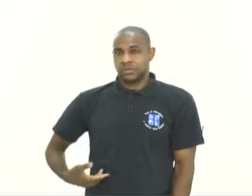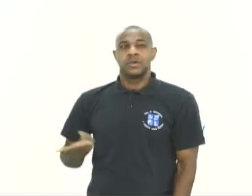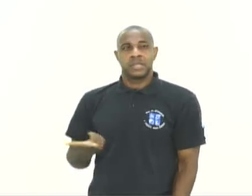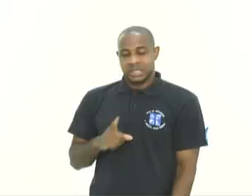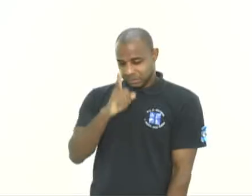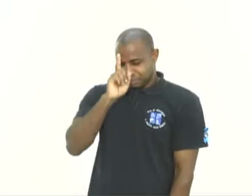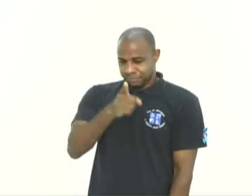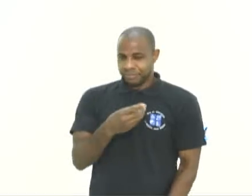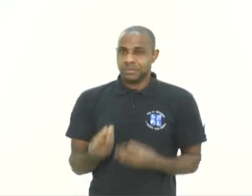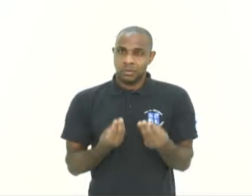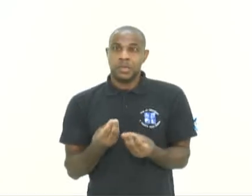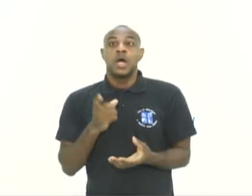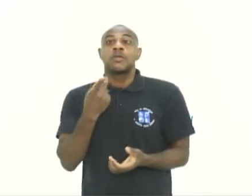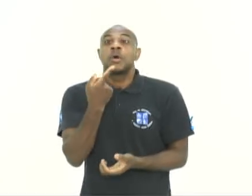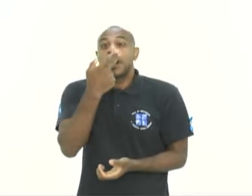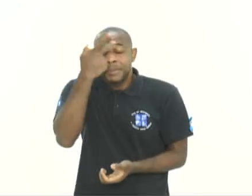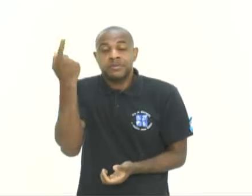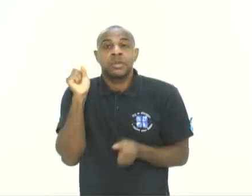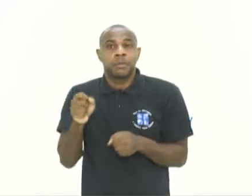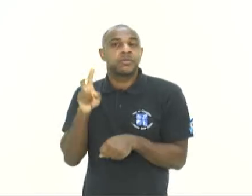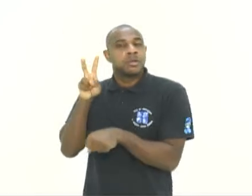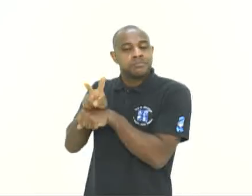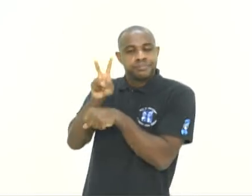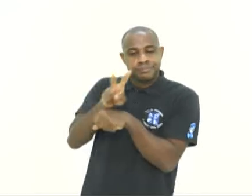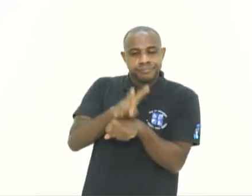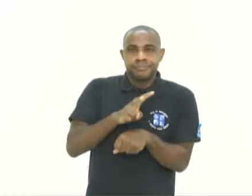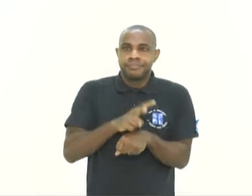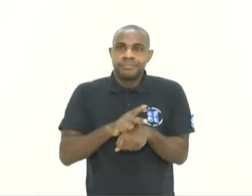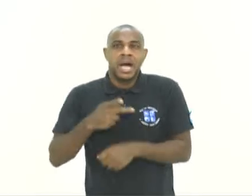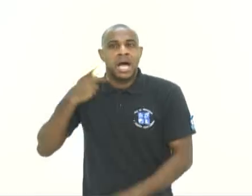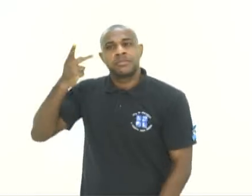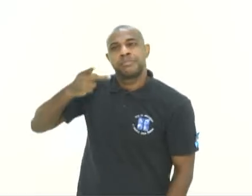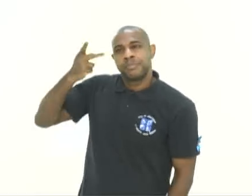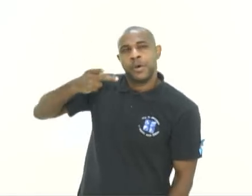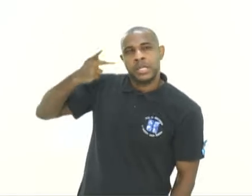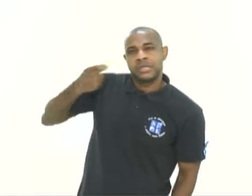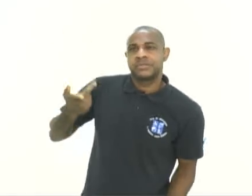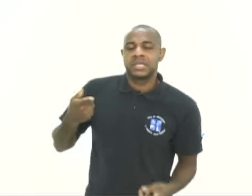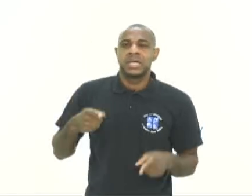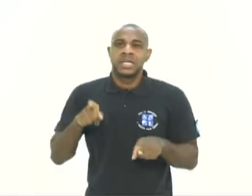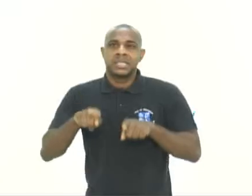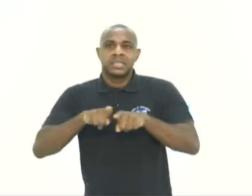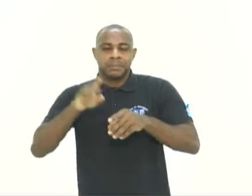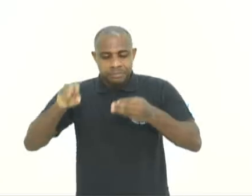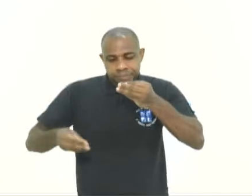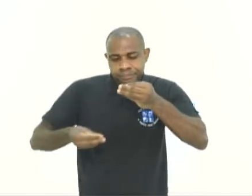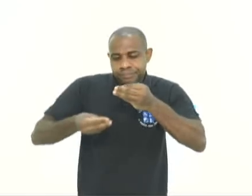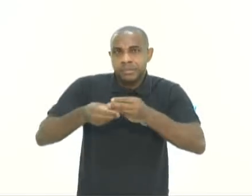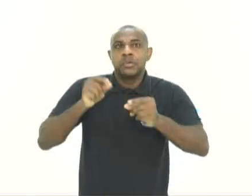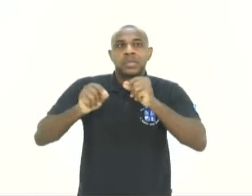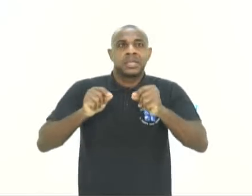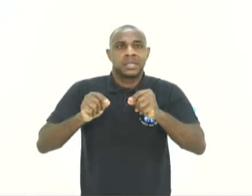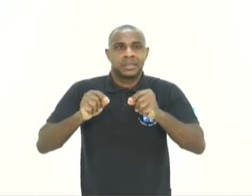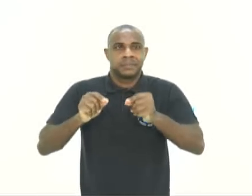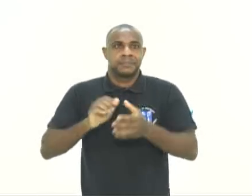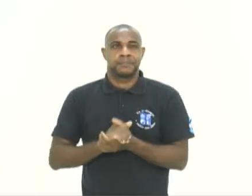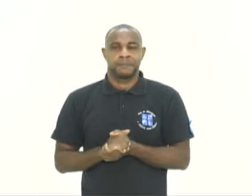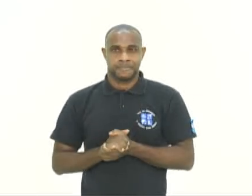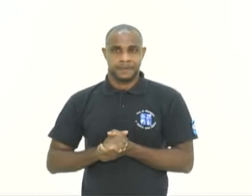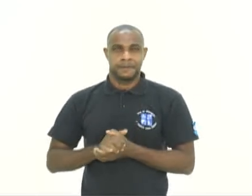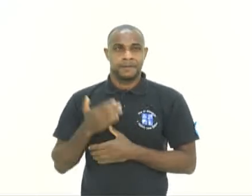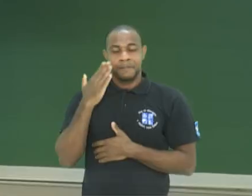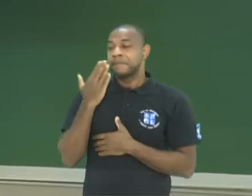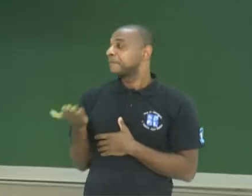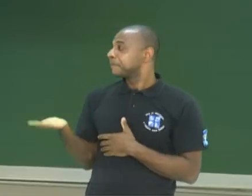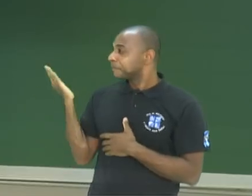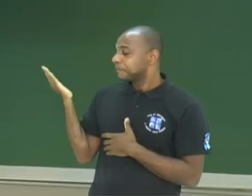poderá acompanhar e fiscalizar as políticas públicas implementadas pelos agentes públicos.